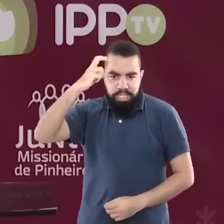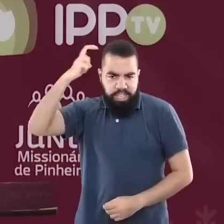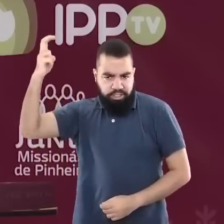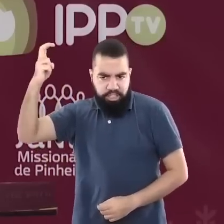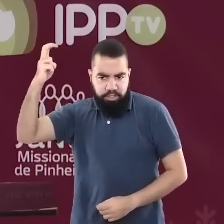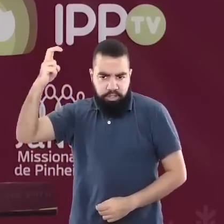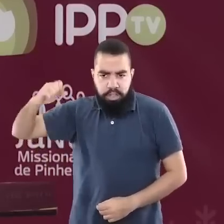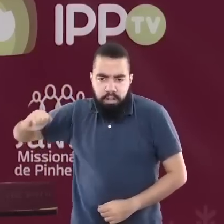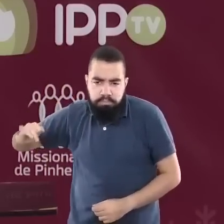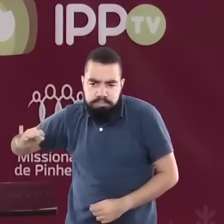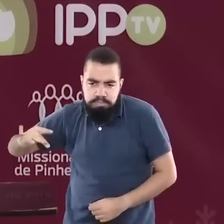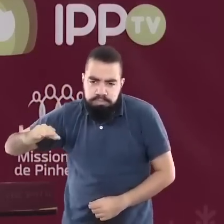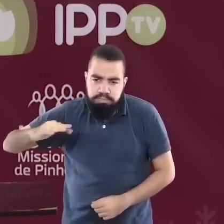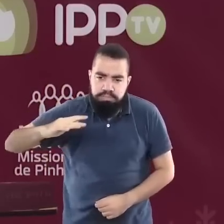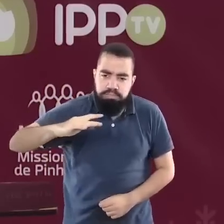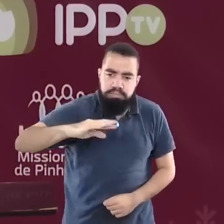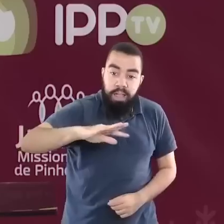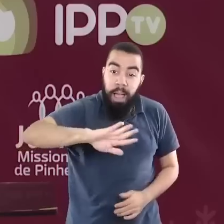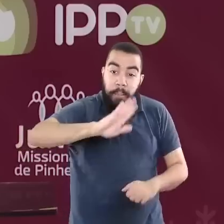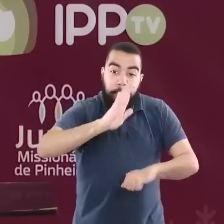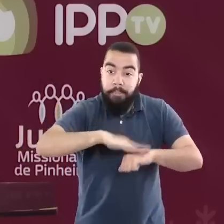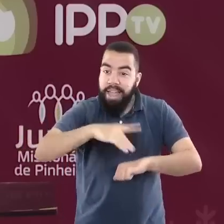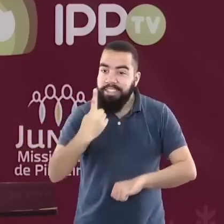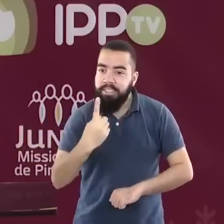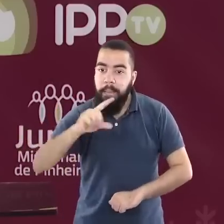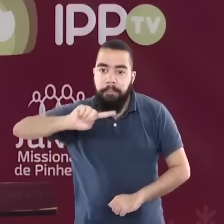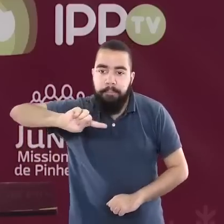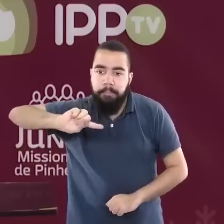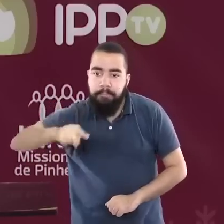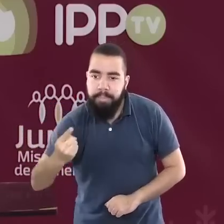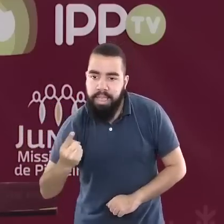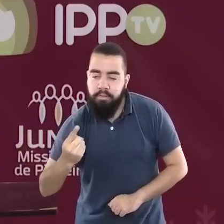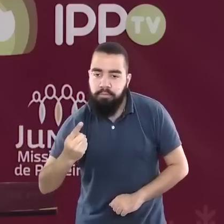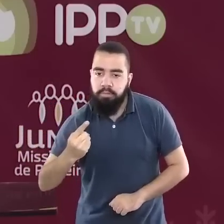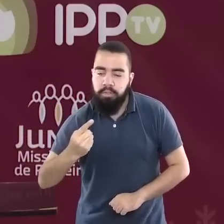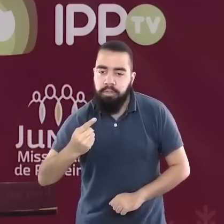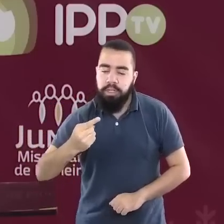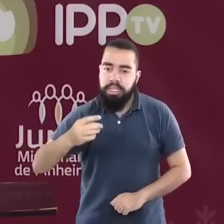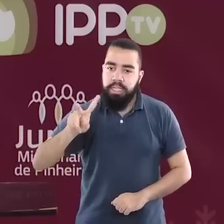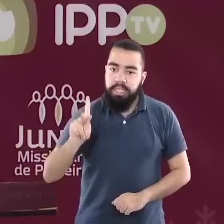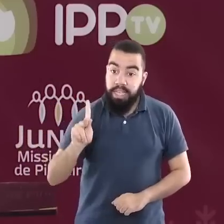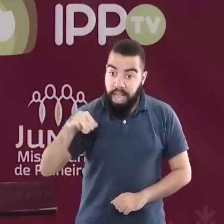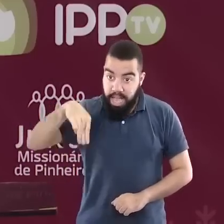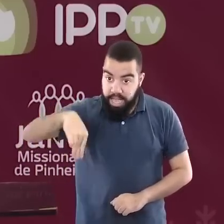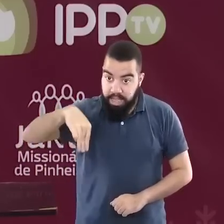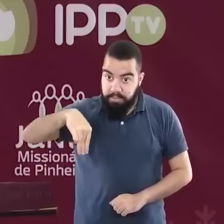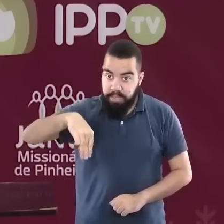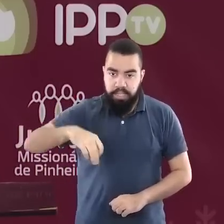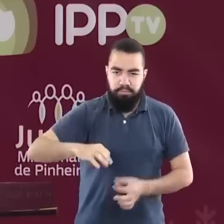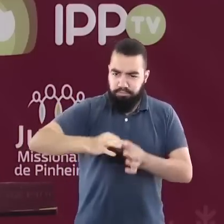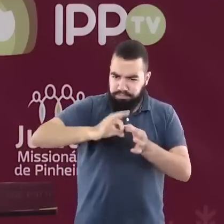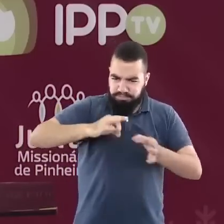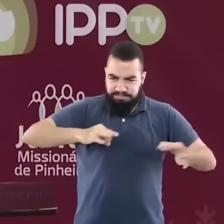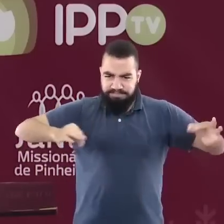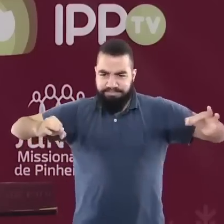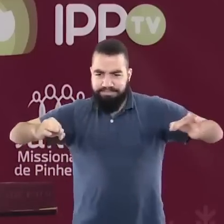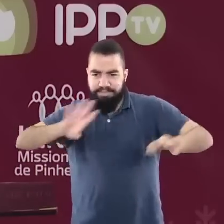percorrendo mais de mil quilômetros por desertos montanhas e vales